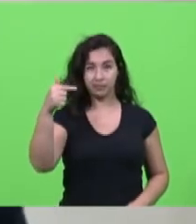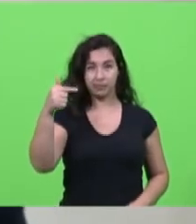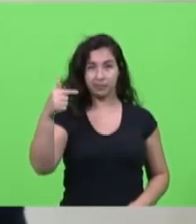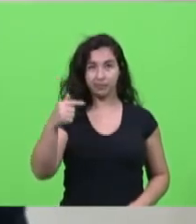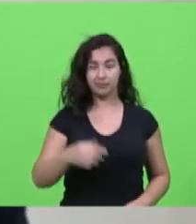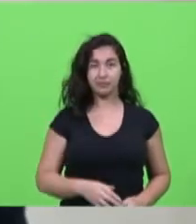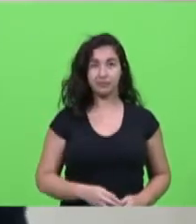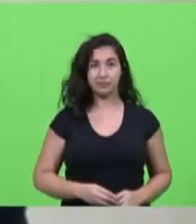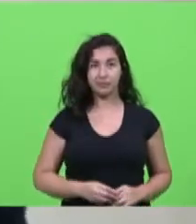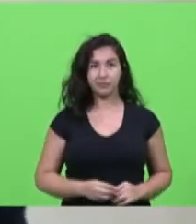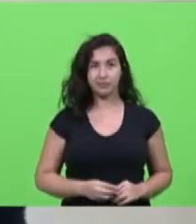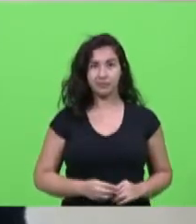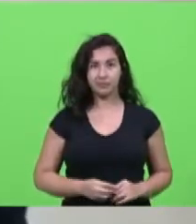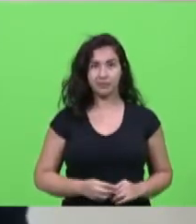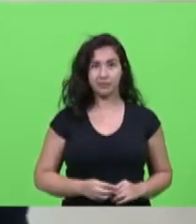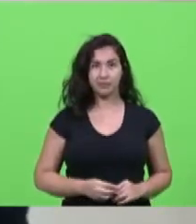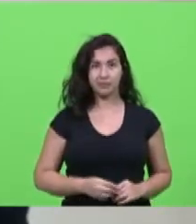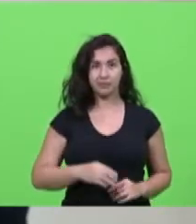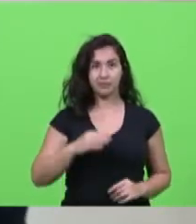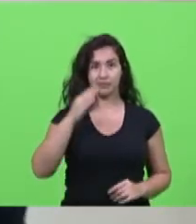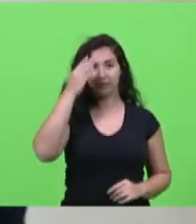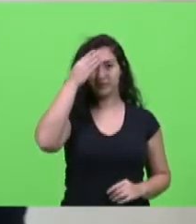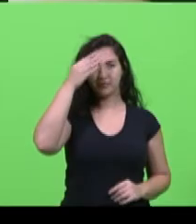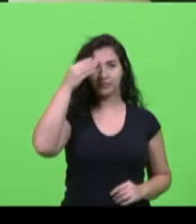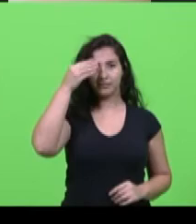Presidente. Eu também tenho. Deputada Luciane Carminati.